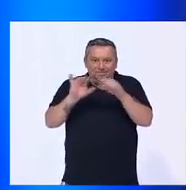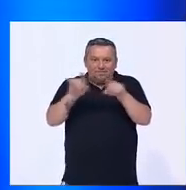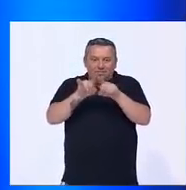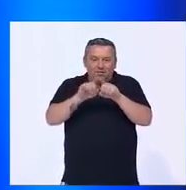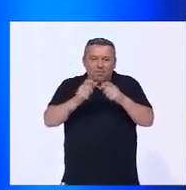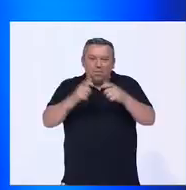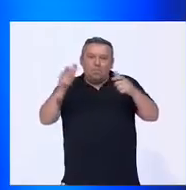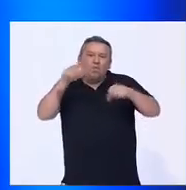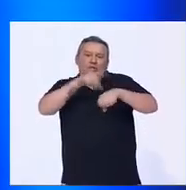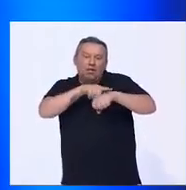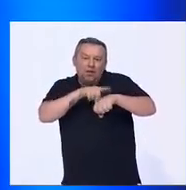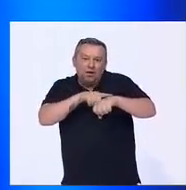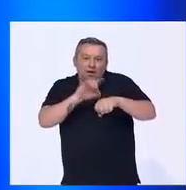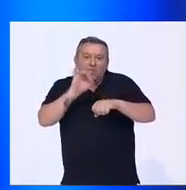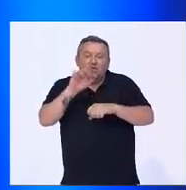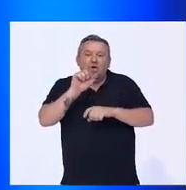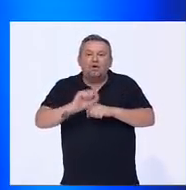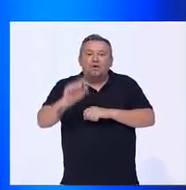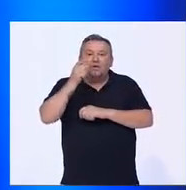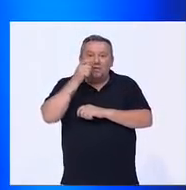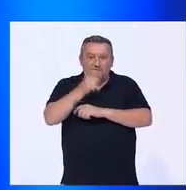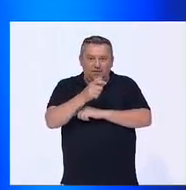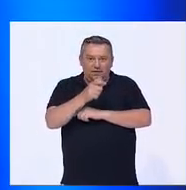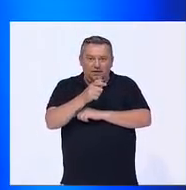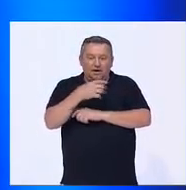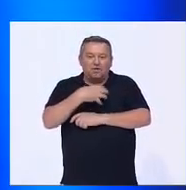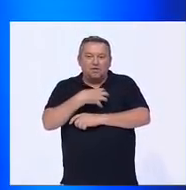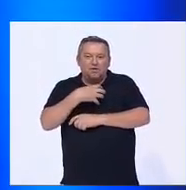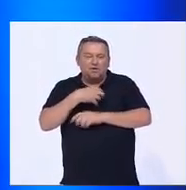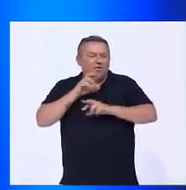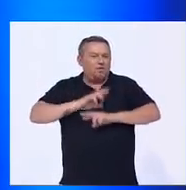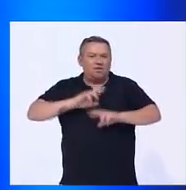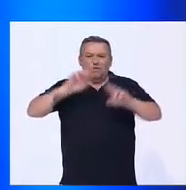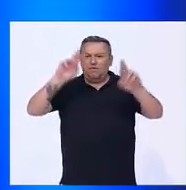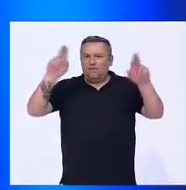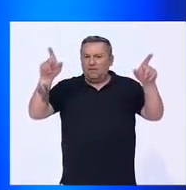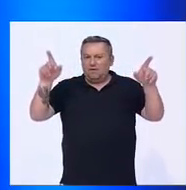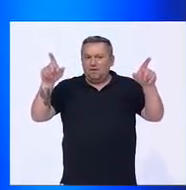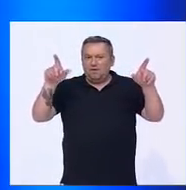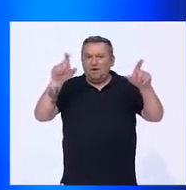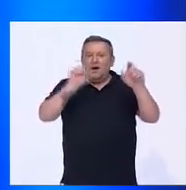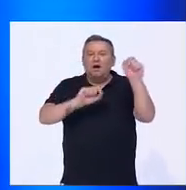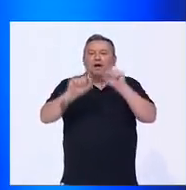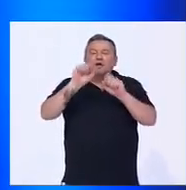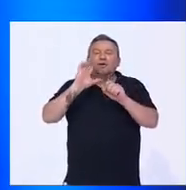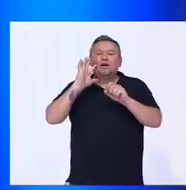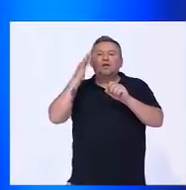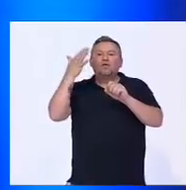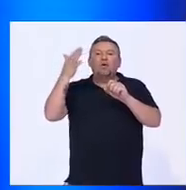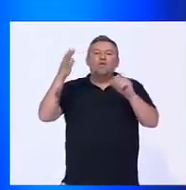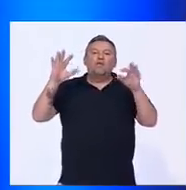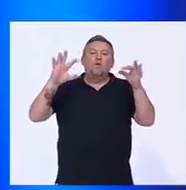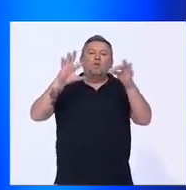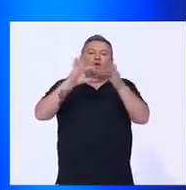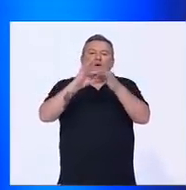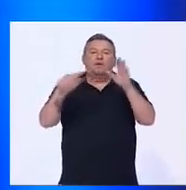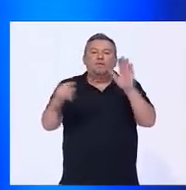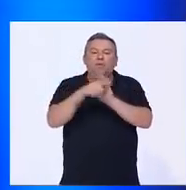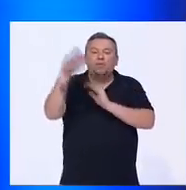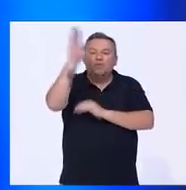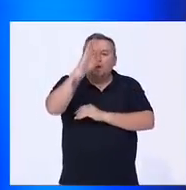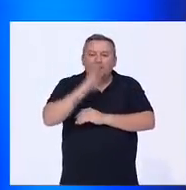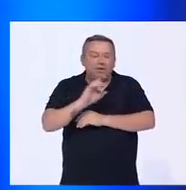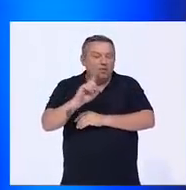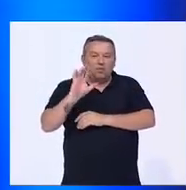maior tempo de televisão, só que regionalmente a situação é completamente diferente. Então, o que decide o líder do ponto de vista nacional não é o